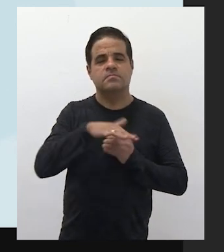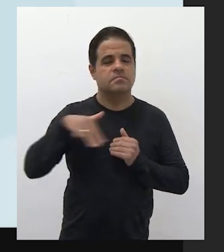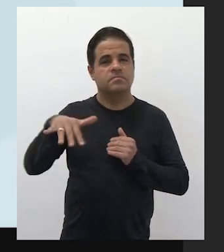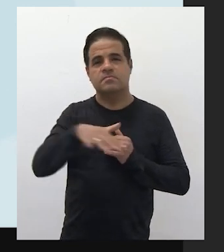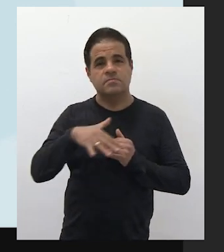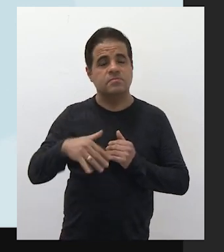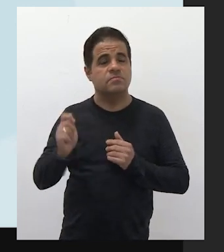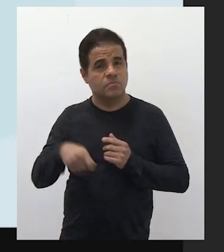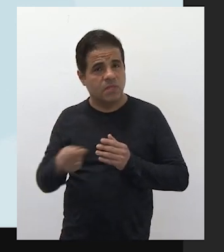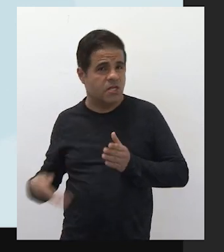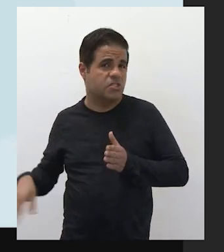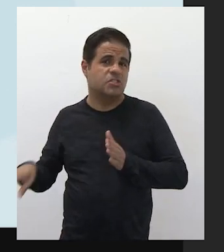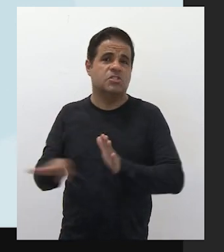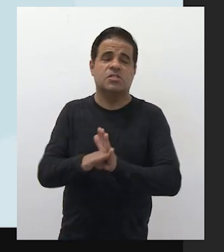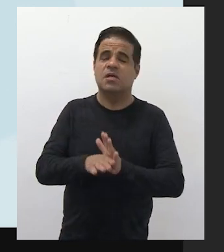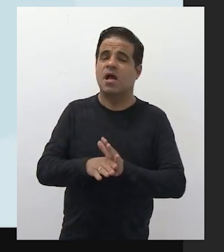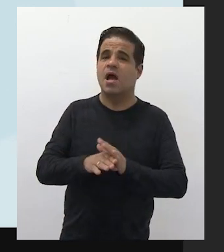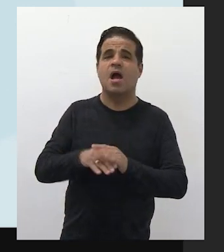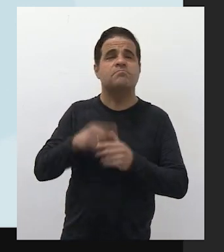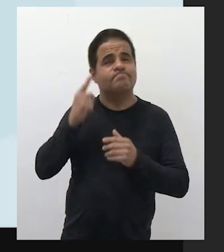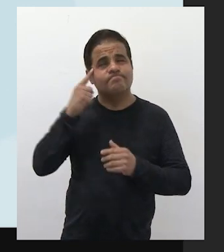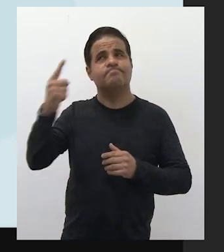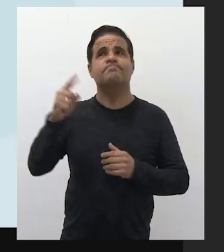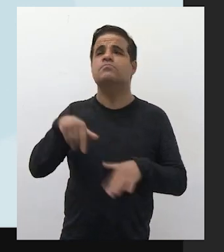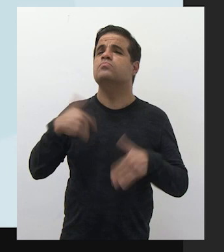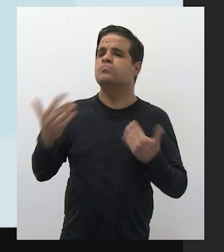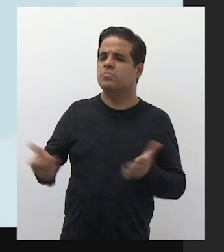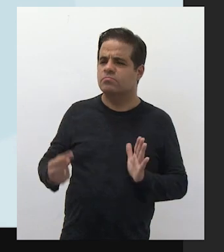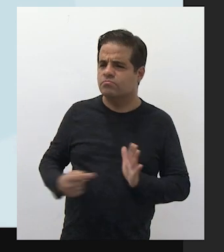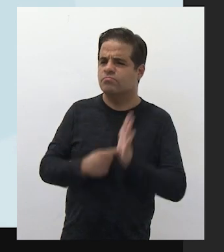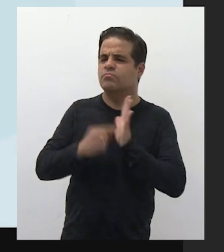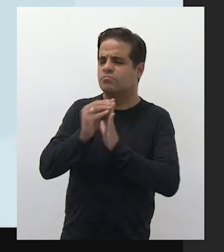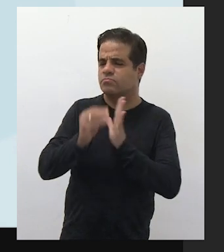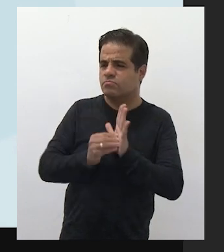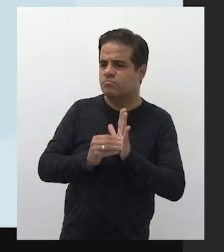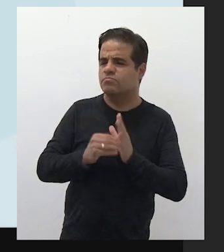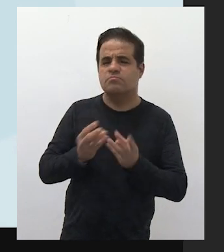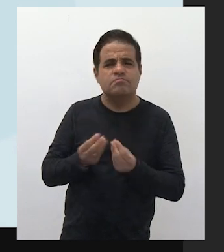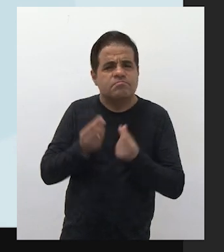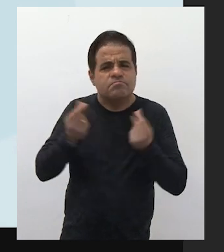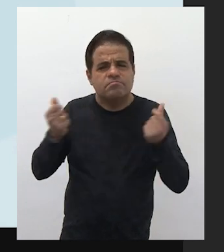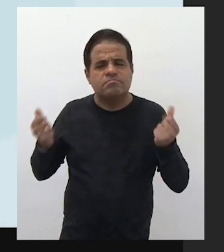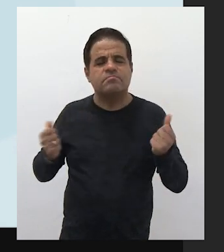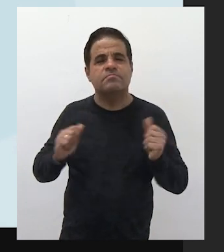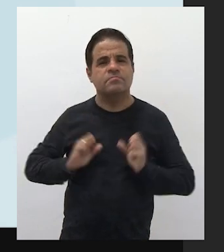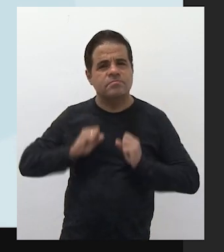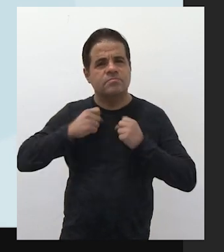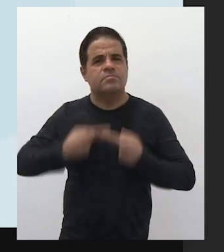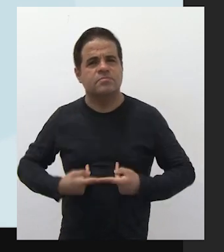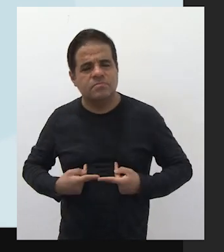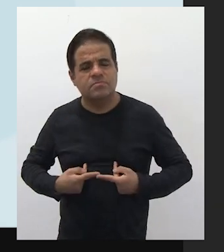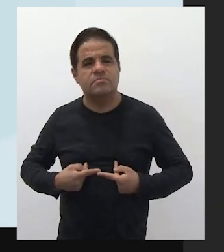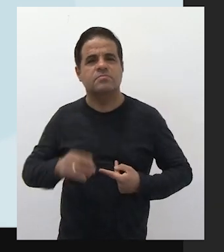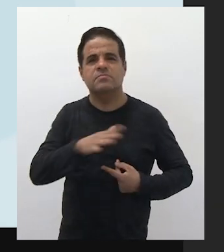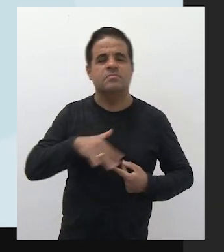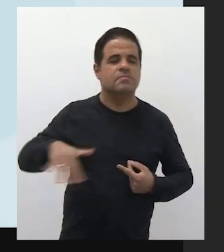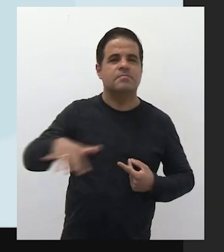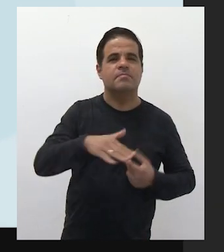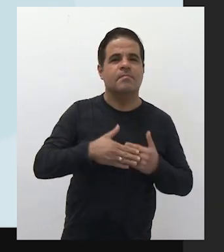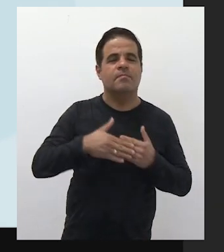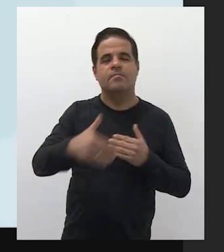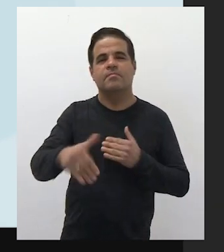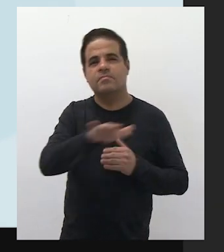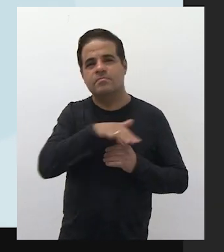gente chegar assim num denominador de, quais são os pontos mais sensíveis que a humanidade e que o concerto